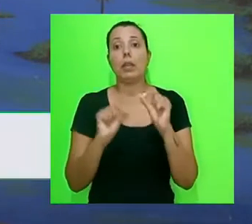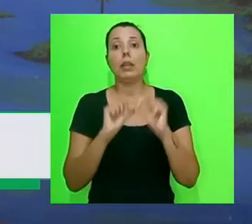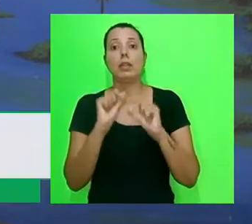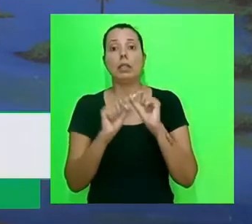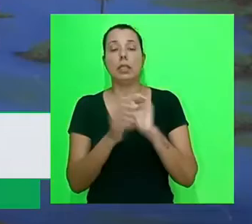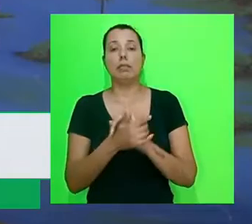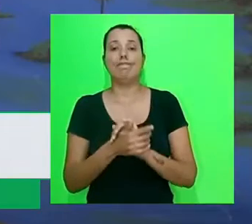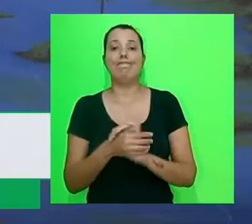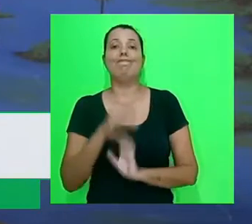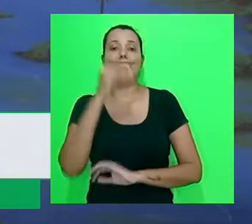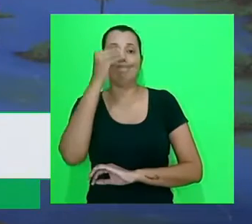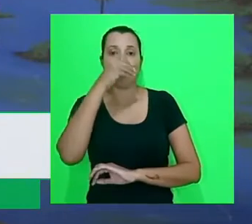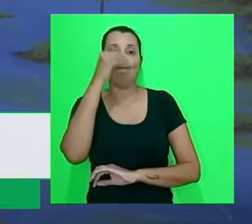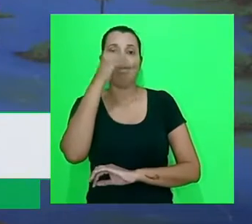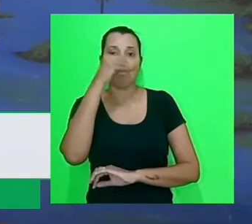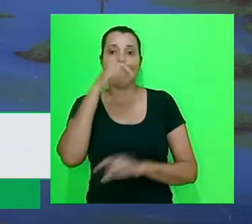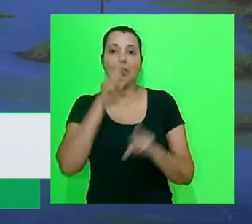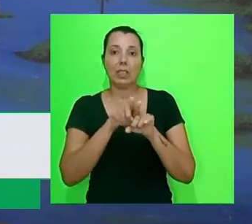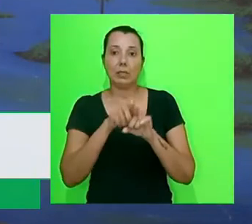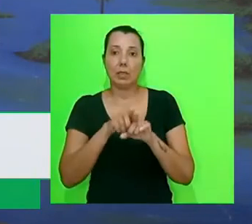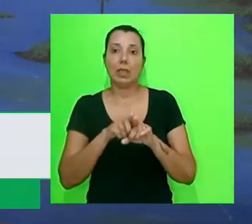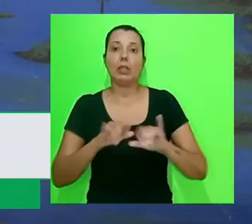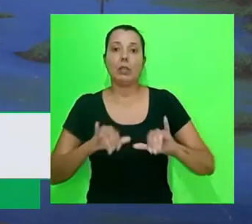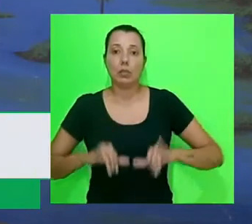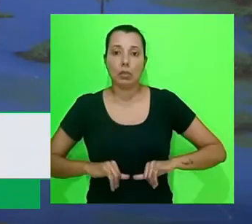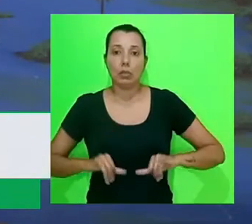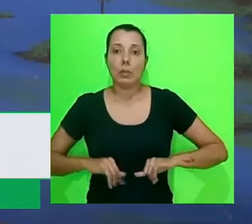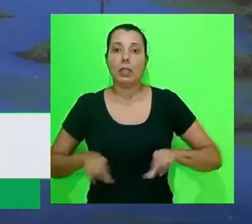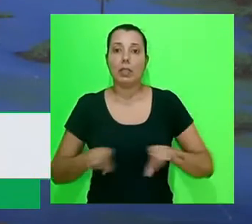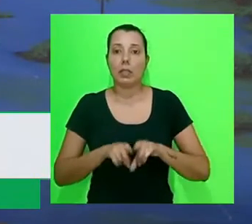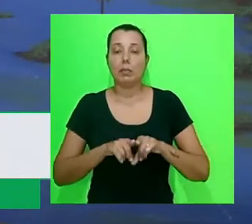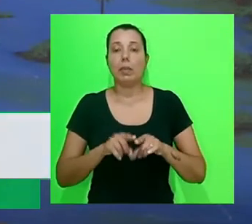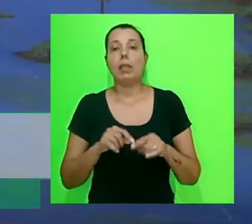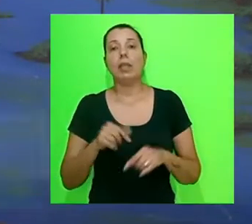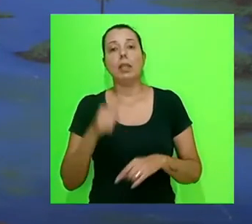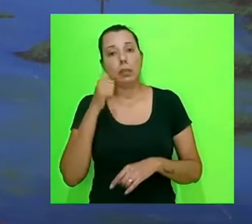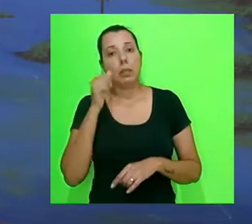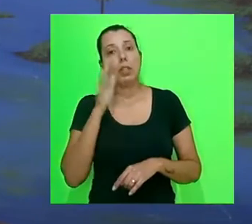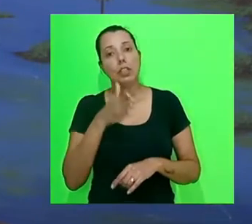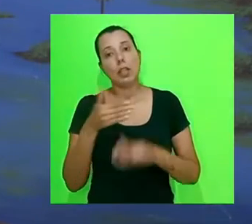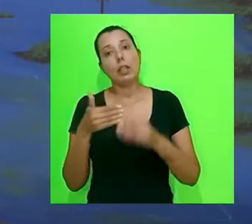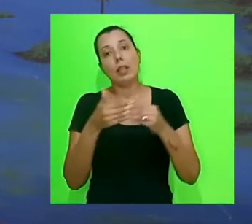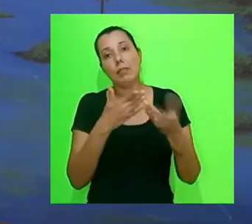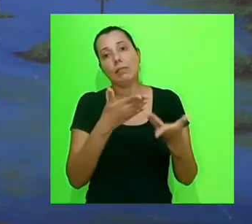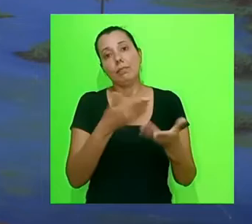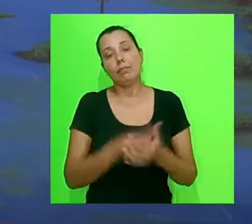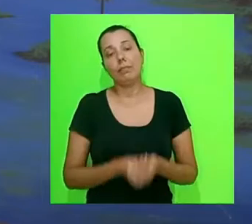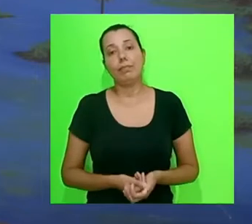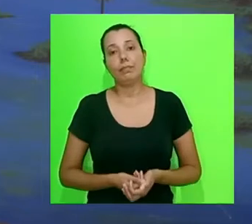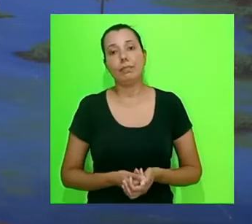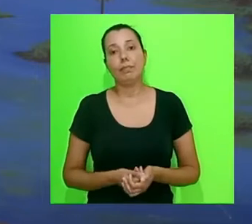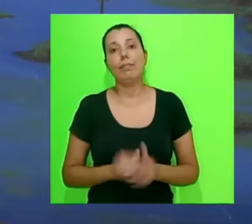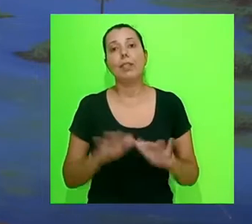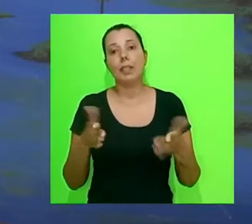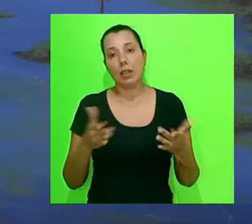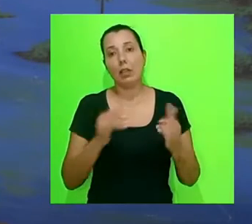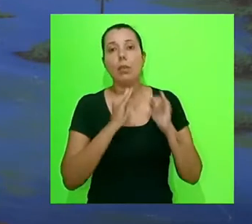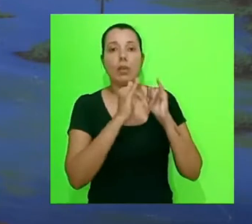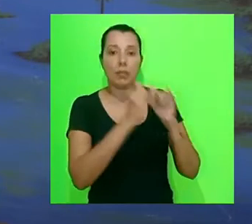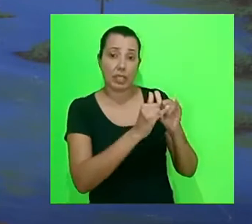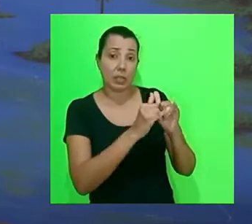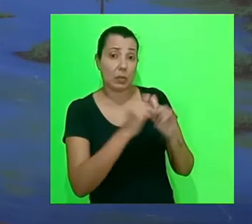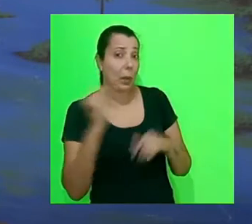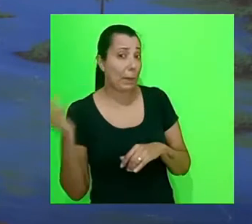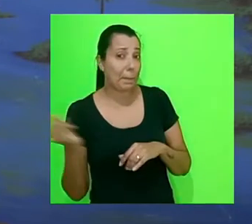mulher, não só no DF, mas no Brasil inteiro. Gente, esse assunto é muito importante, a gente tem tanta coisa para aprofundar, né? Mas infelizmente